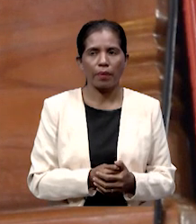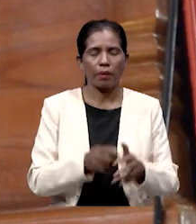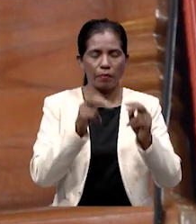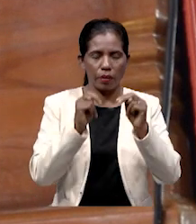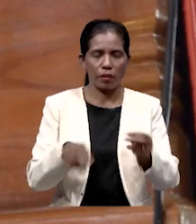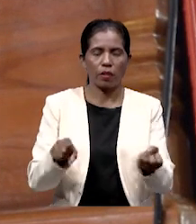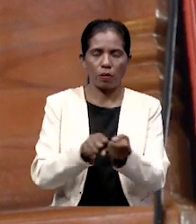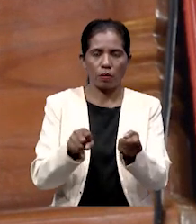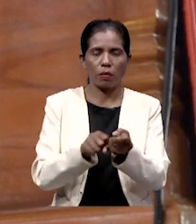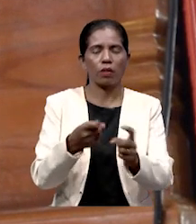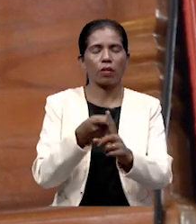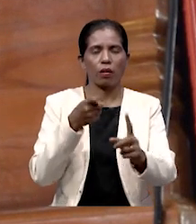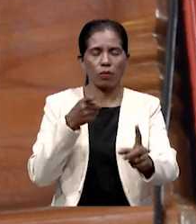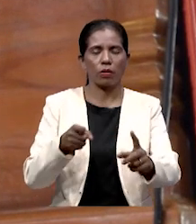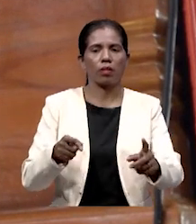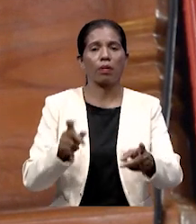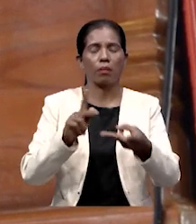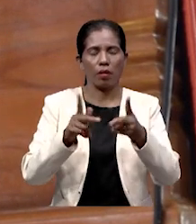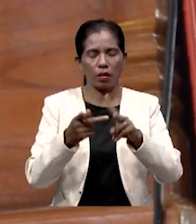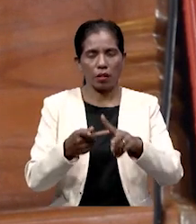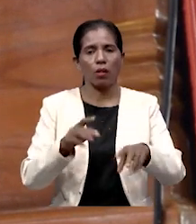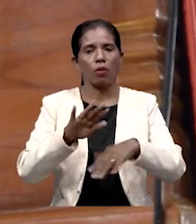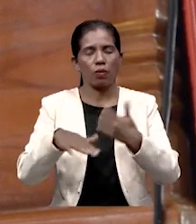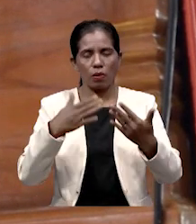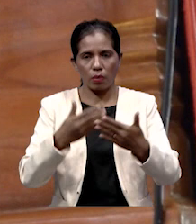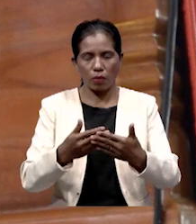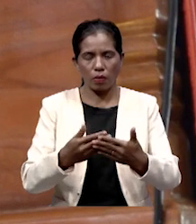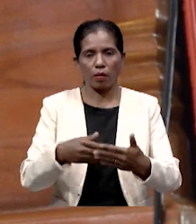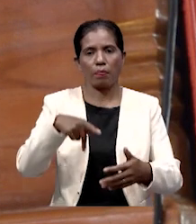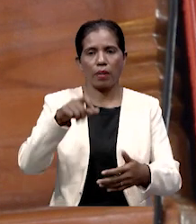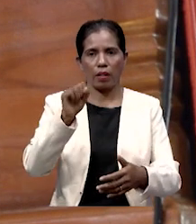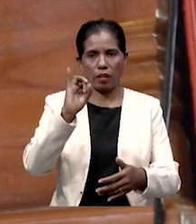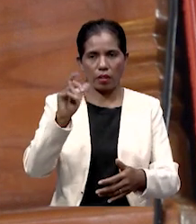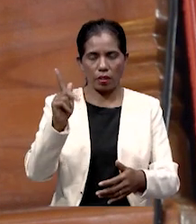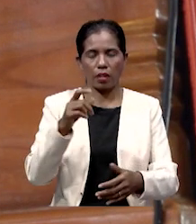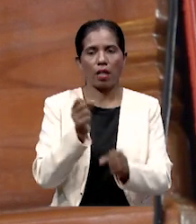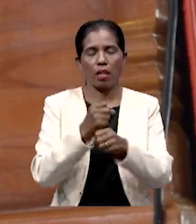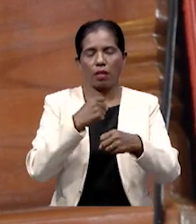suporta os entidades a todos para ir a visita na Unidade Canal. E o Brito,